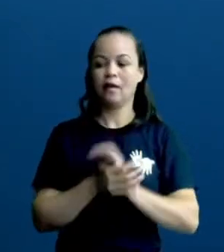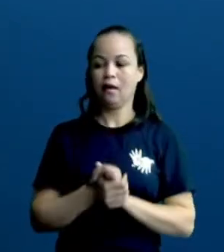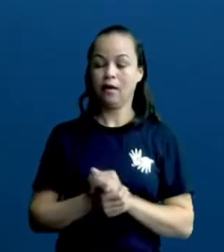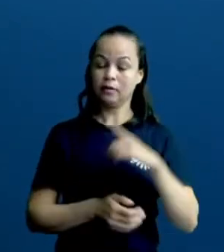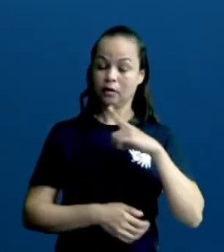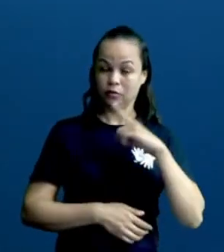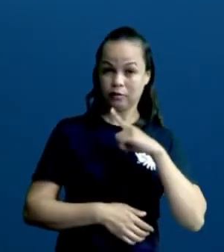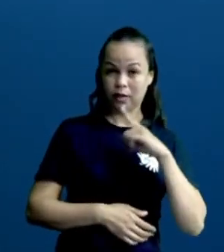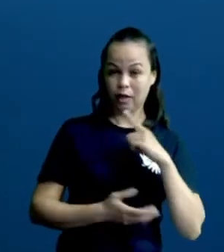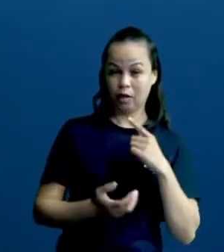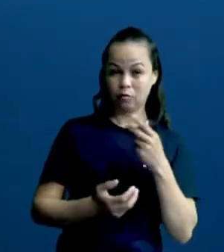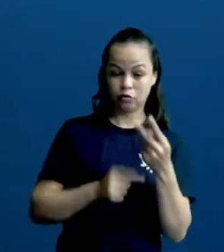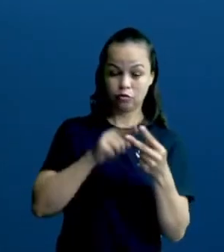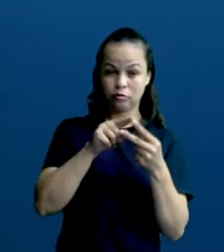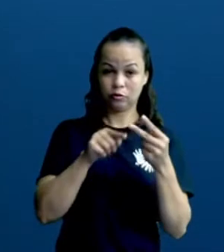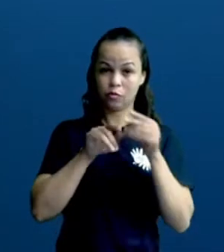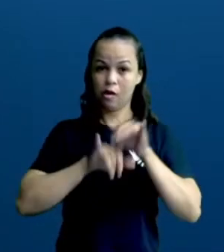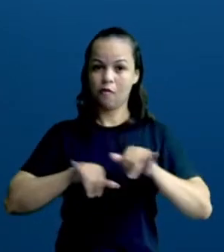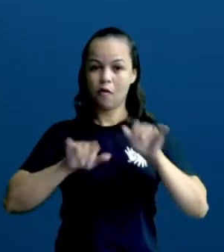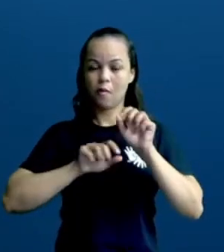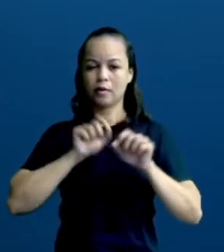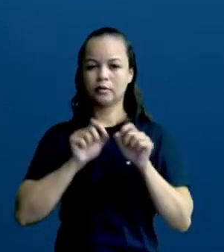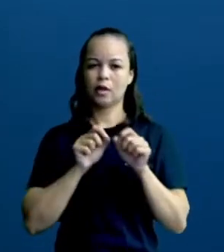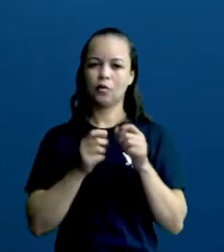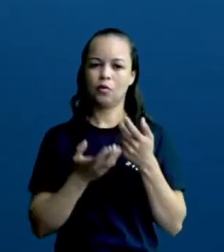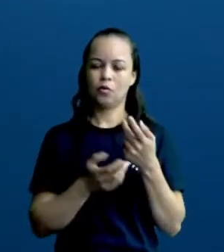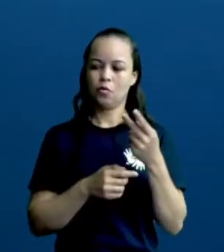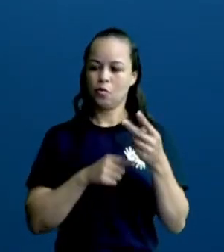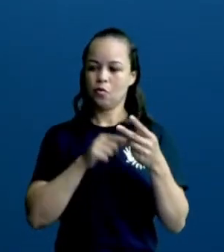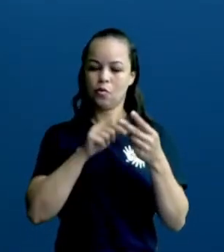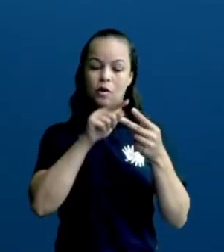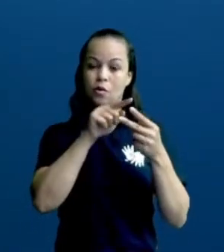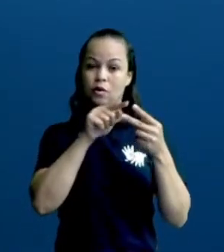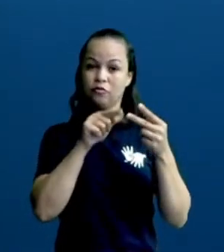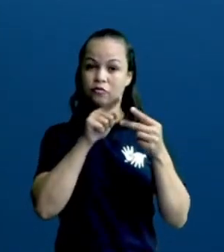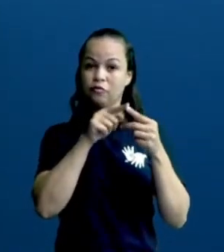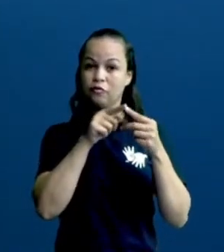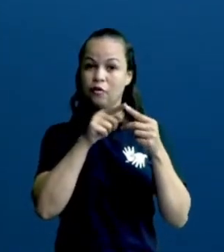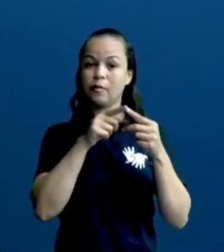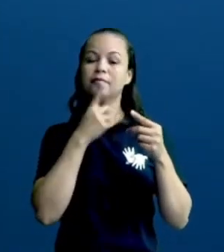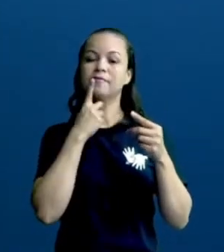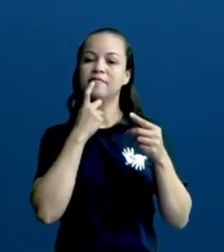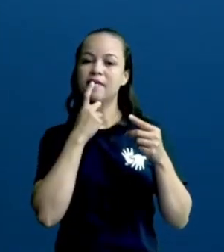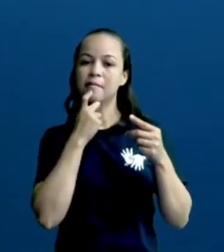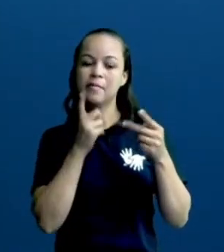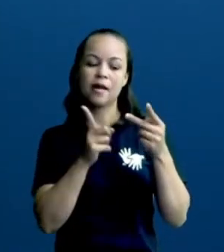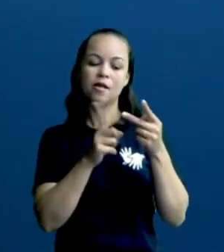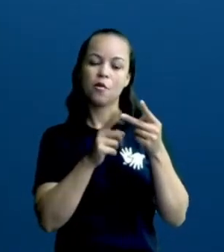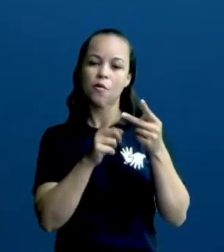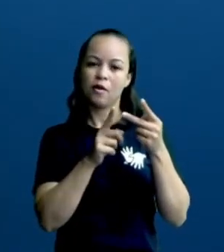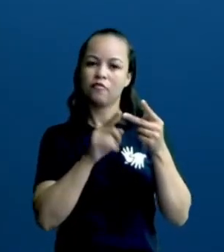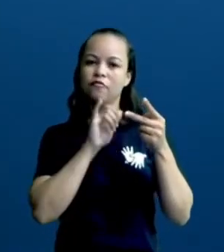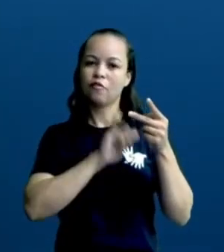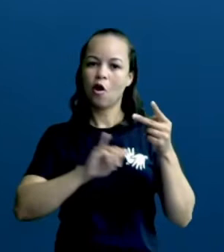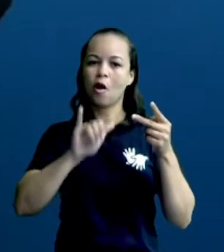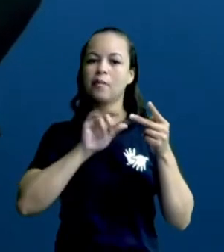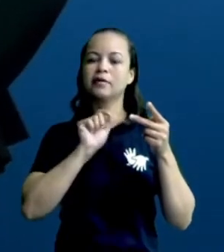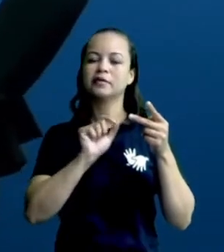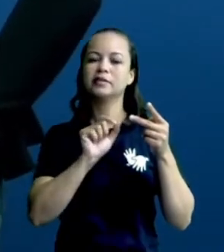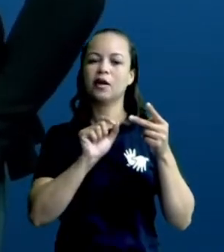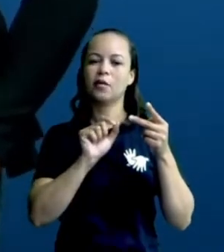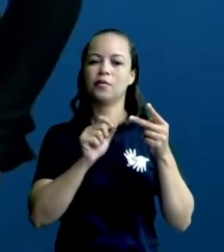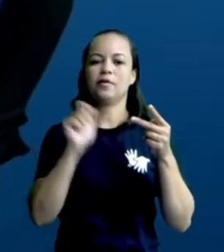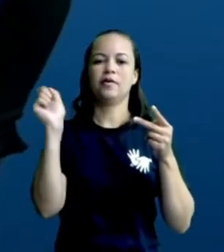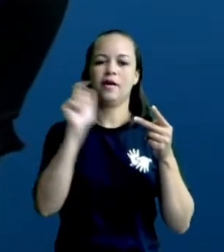temos duas informações aqui, ó. Uma informação toda de vermelho e uma informação toda